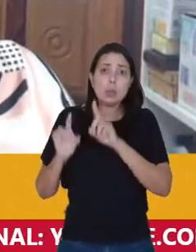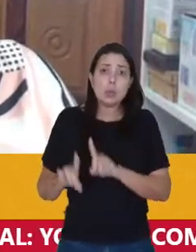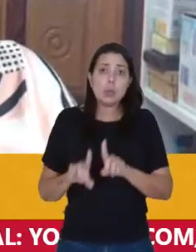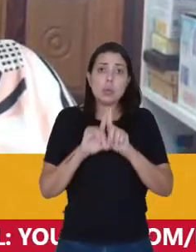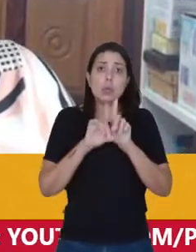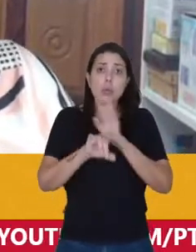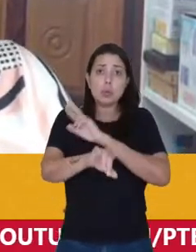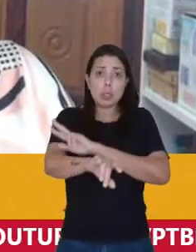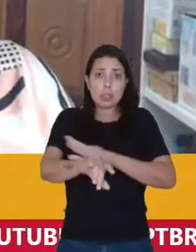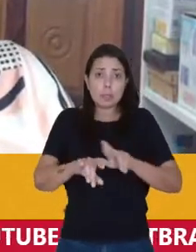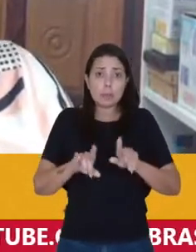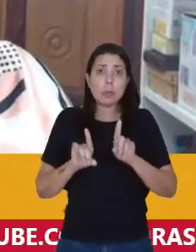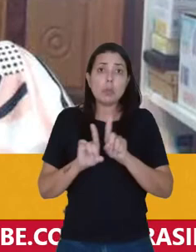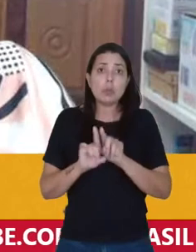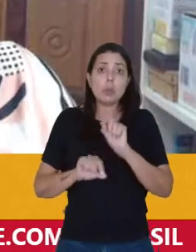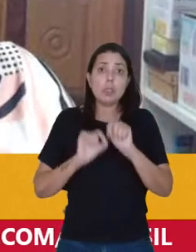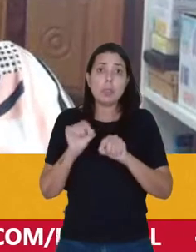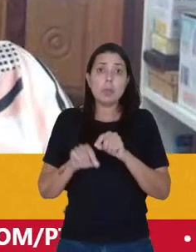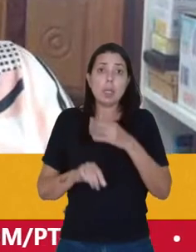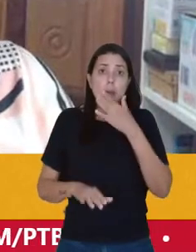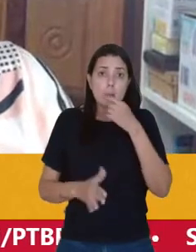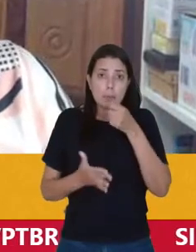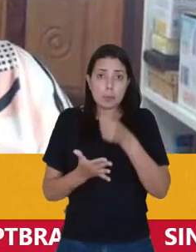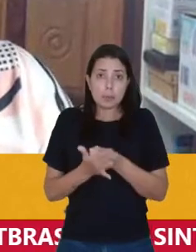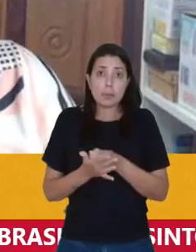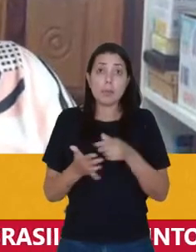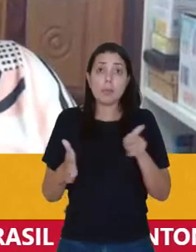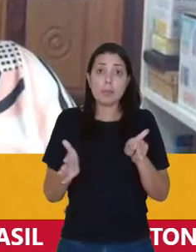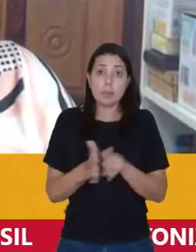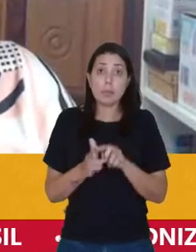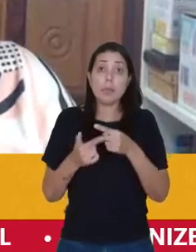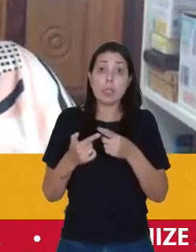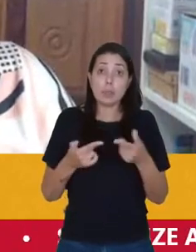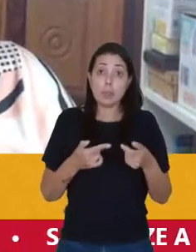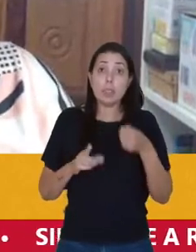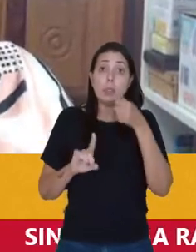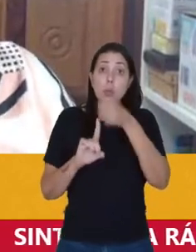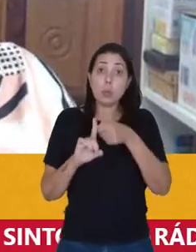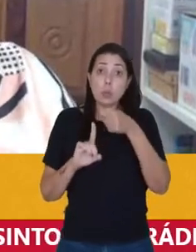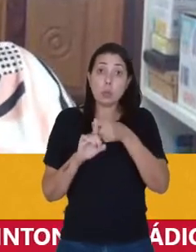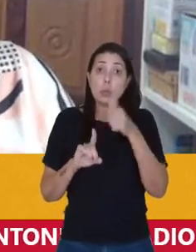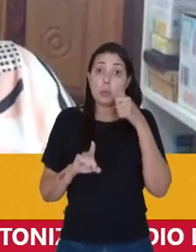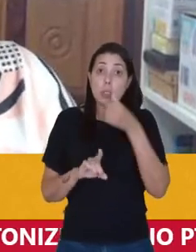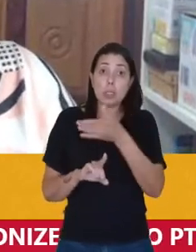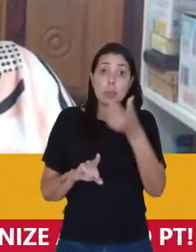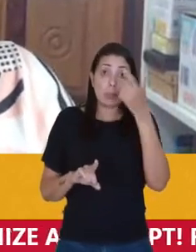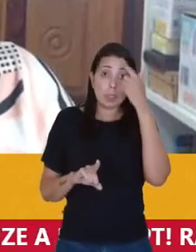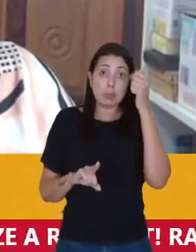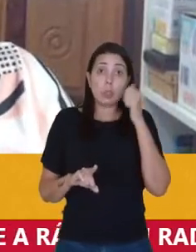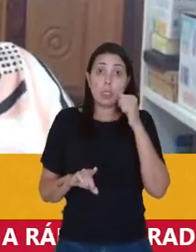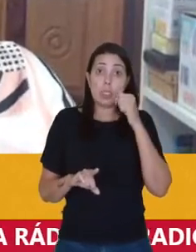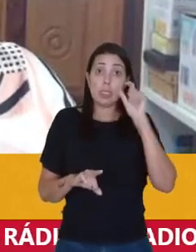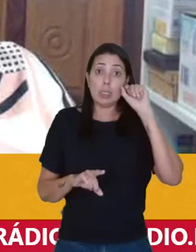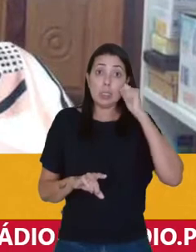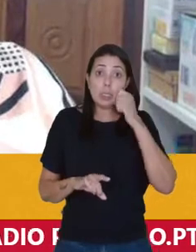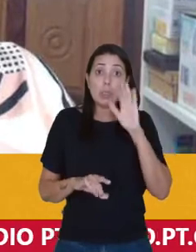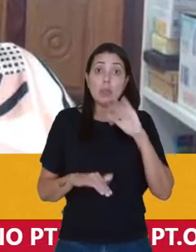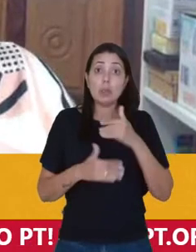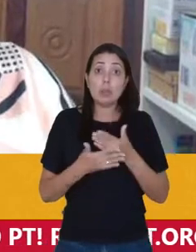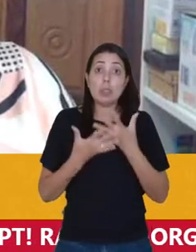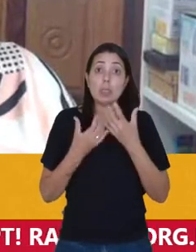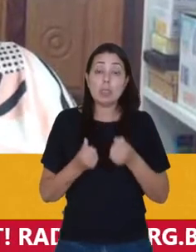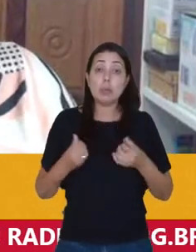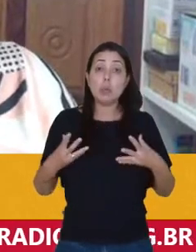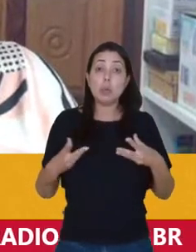o racismo, junto com a questão do patriarcado, quando nós pensamos na luta das mulheres, e aí pensamos nas mulheres negras, quando nós